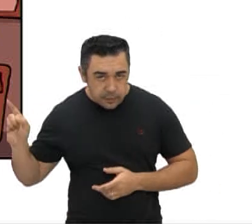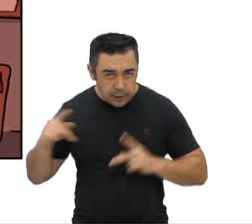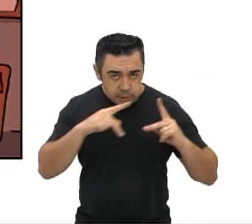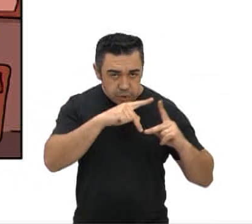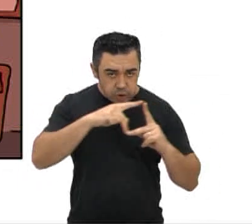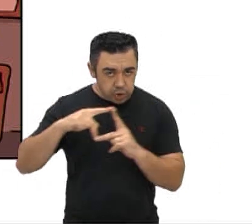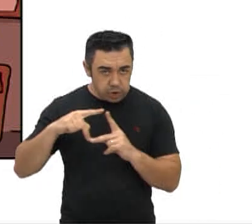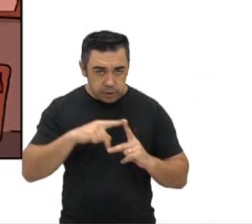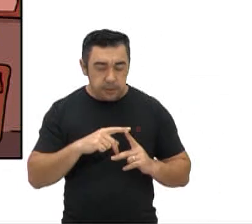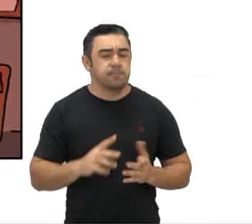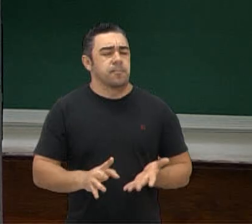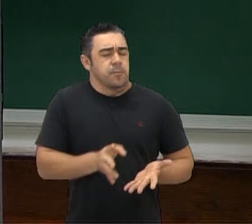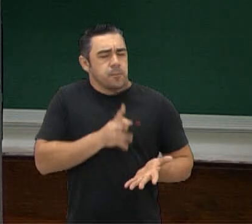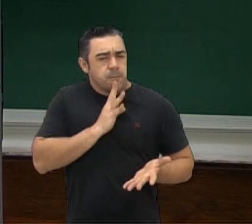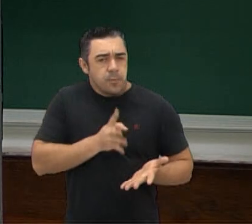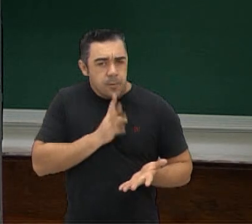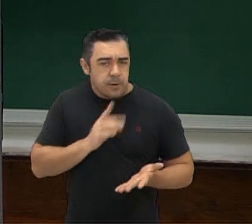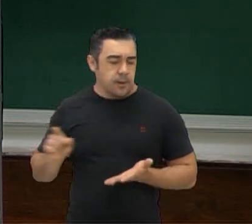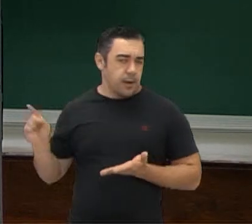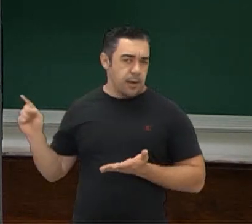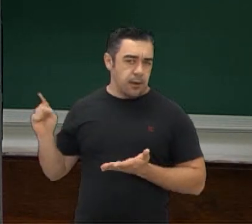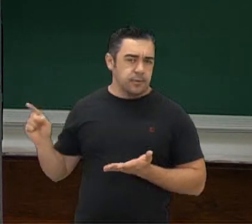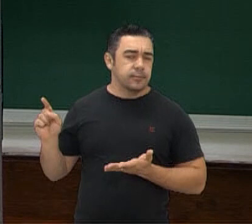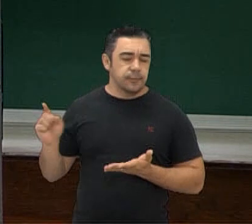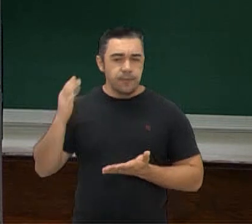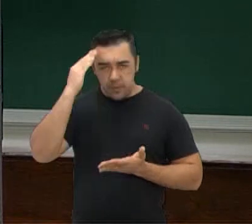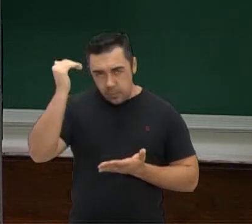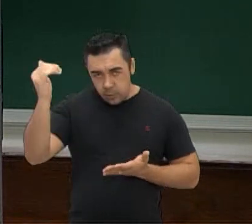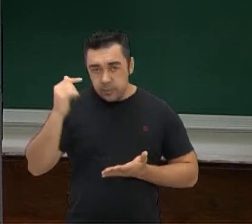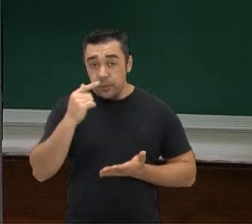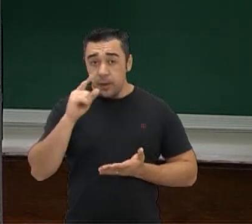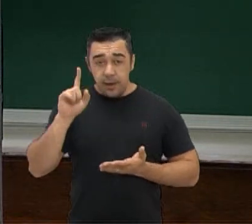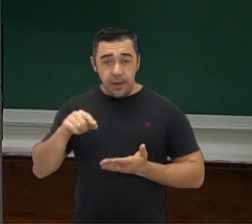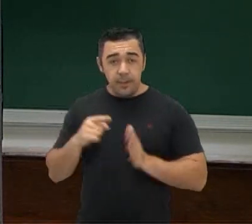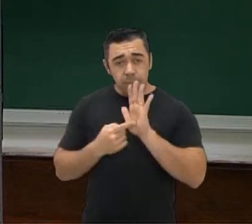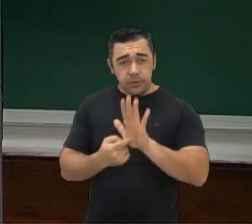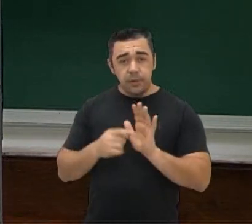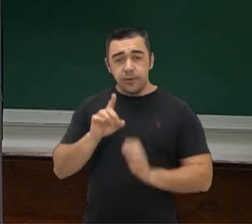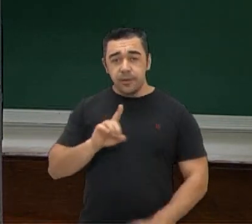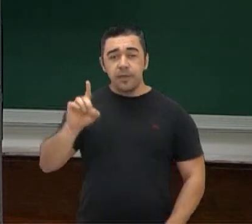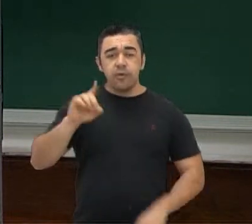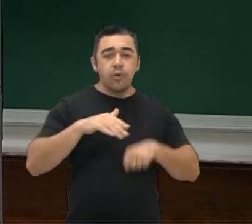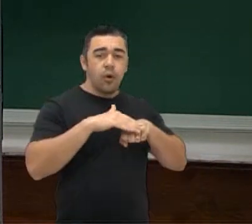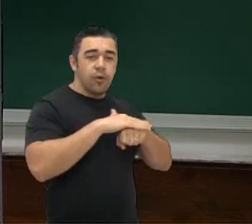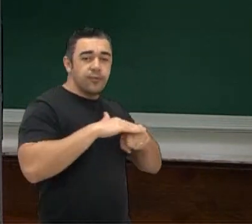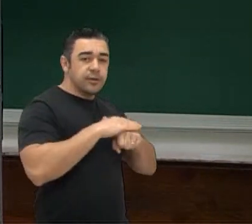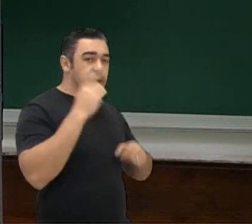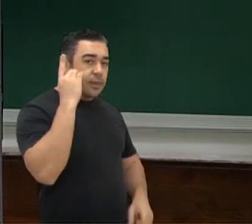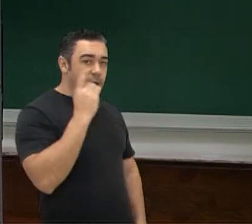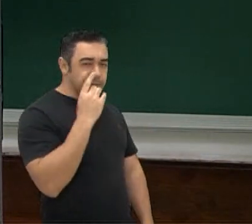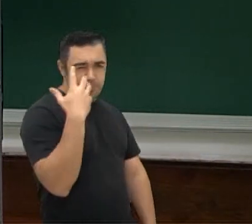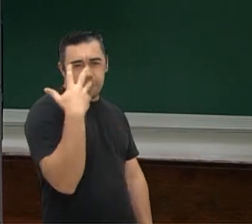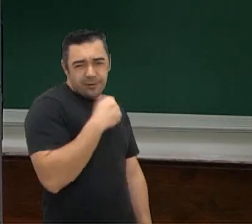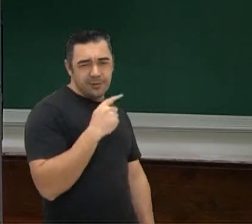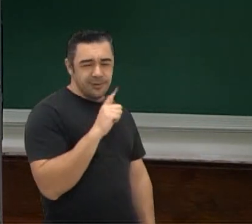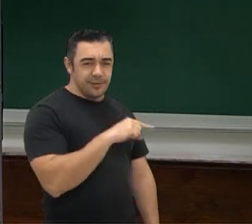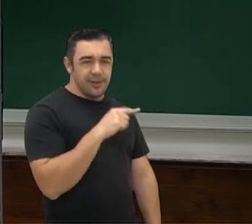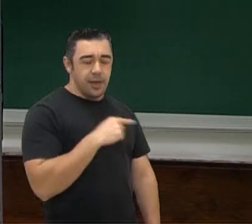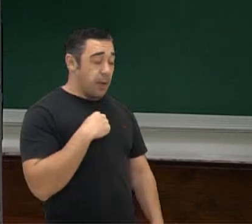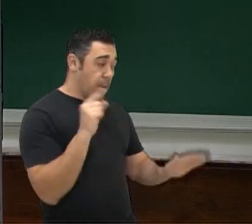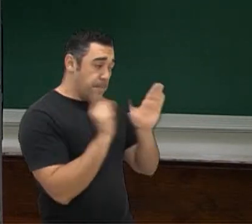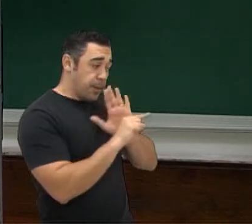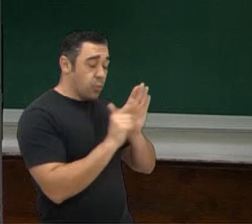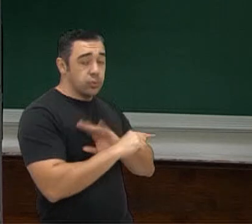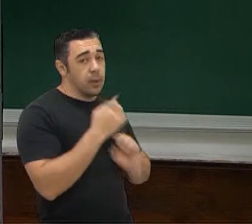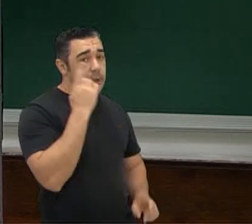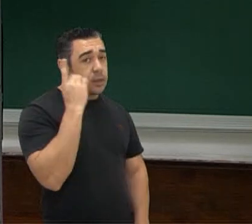Ruas, bem conhecido pelas tirinhas dele, está mostrando aqui Deus falando com Darwin. Bem bonitinho ali, né? Falando que era para perguntar para o